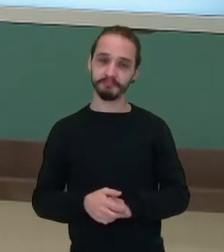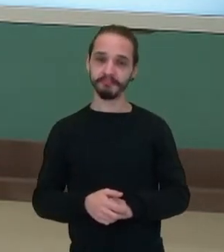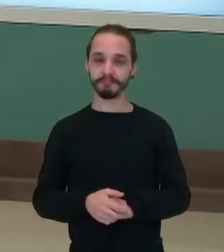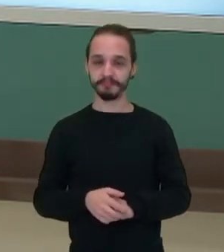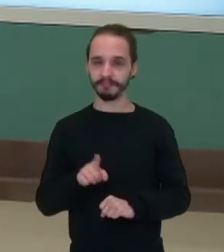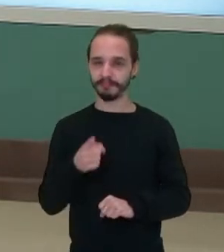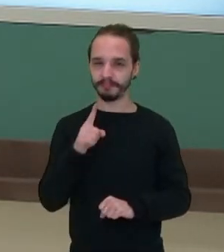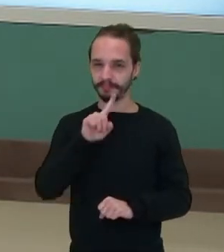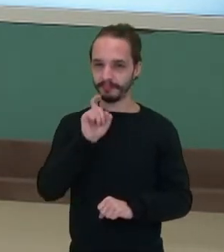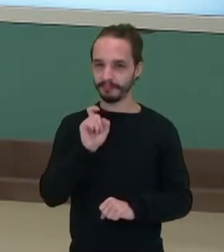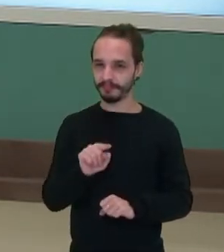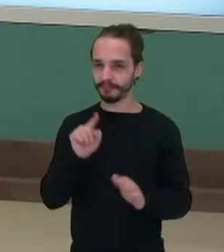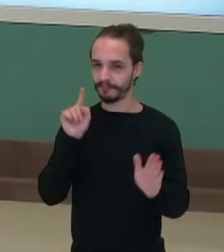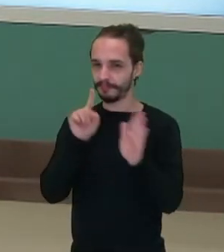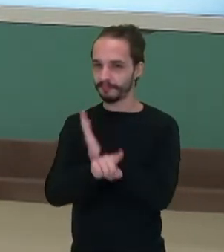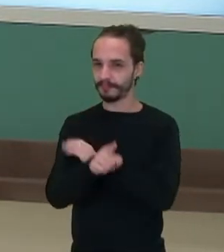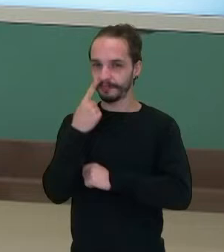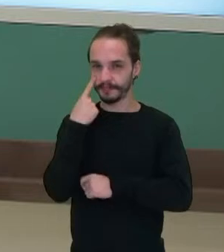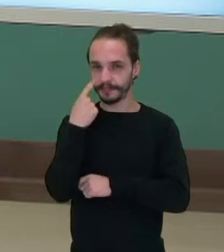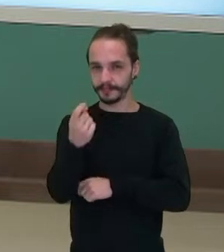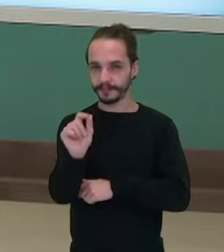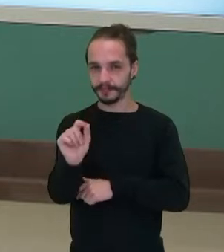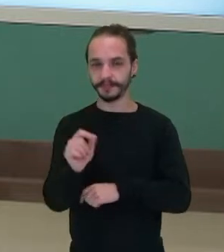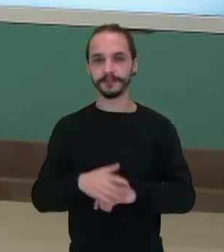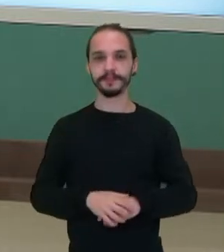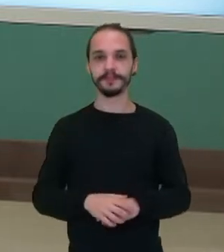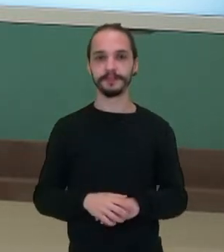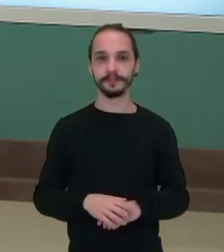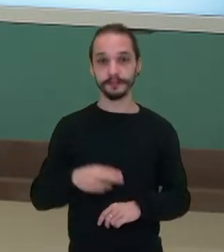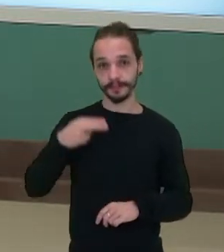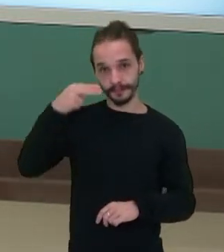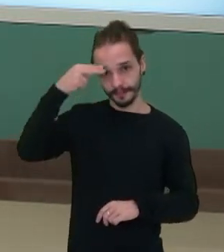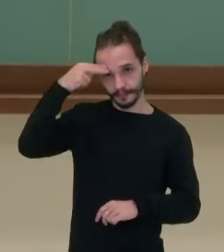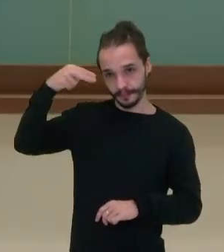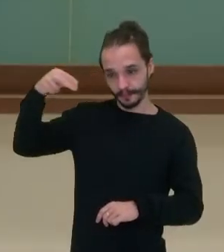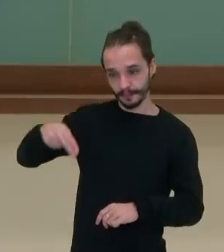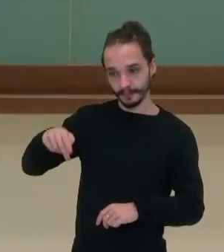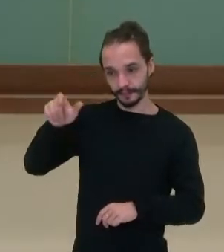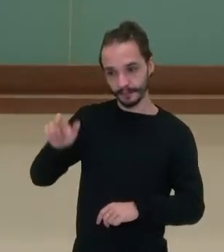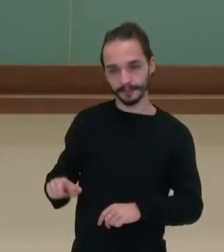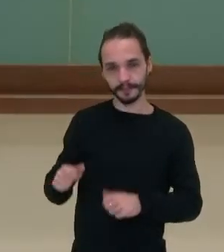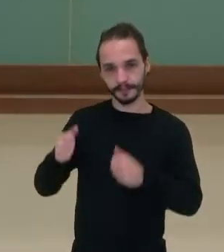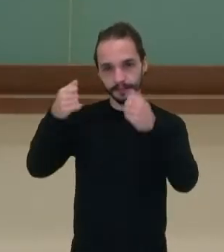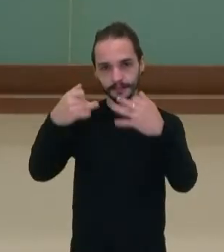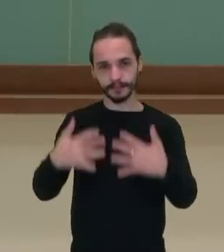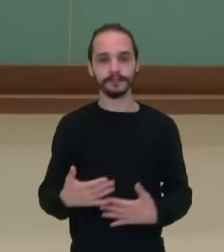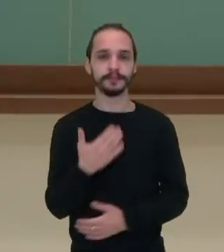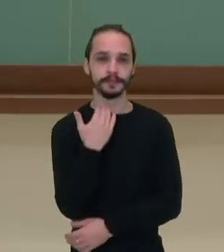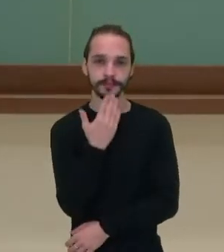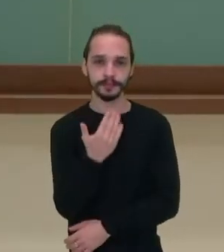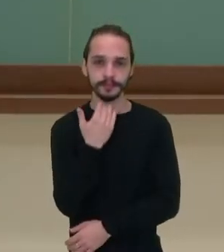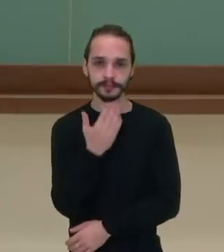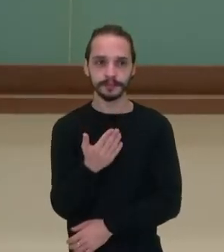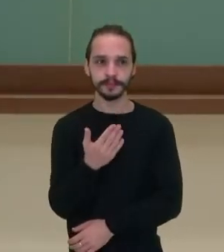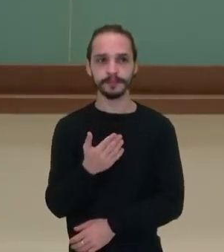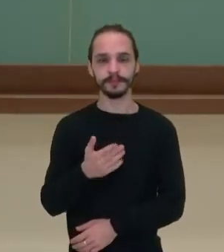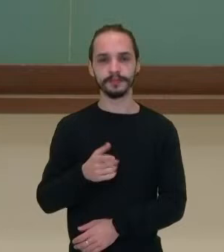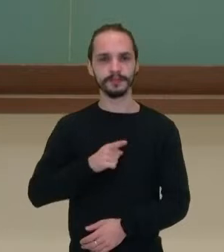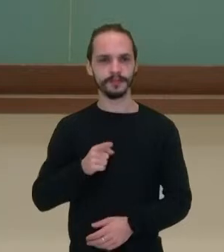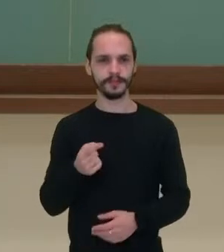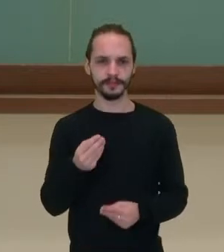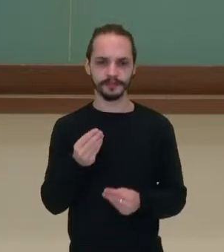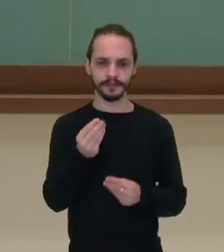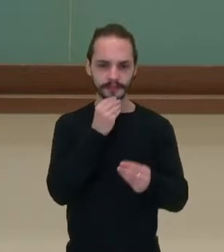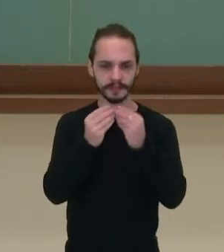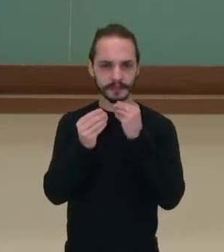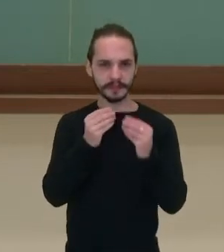bem interessante. O Newton, ele fala assim: não adianta nada você tomar whey protein,